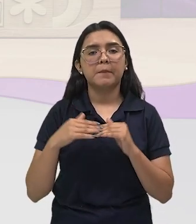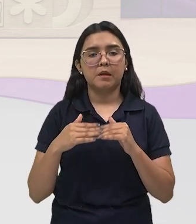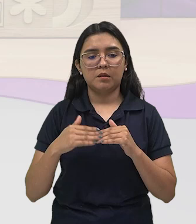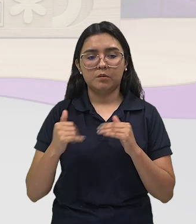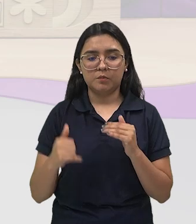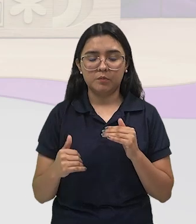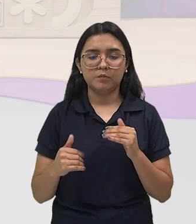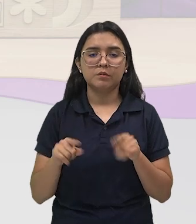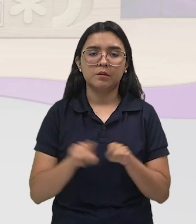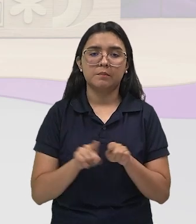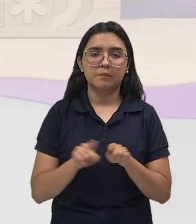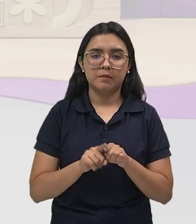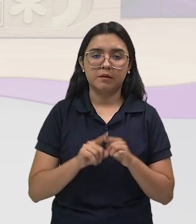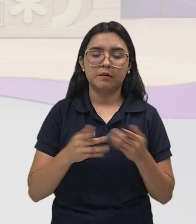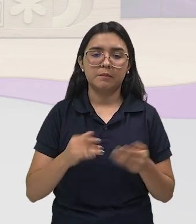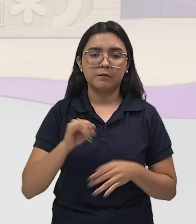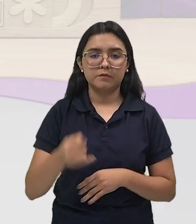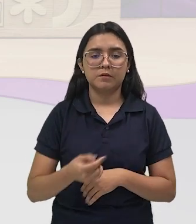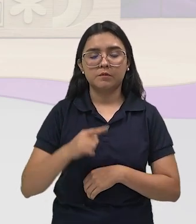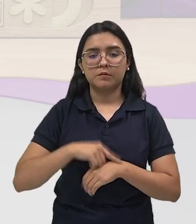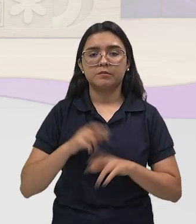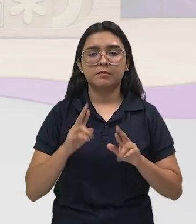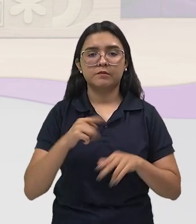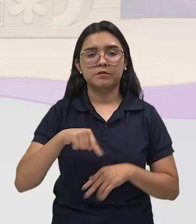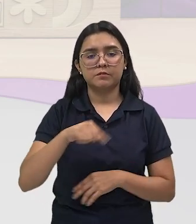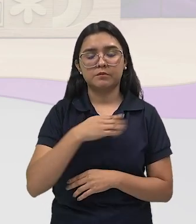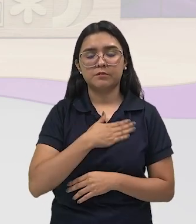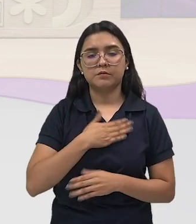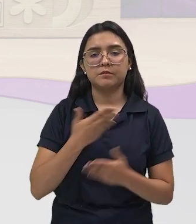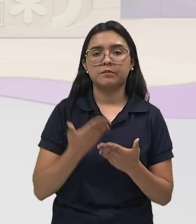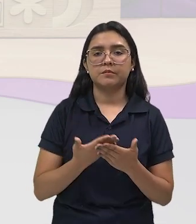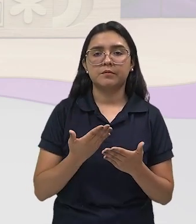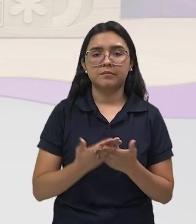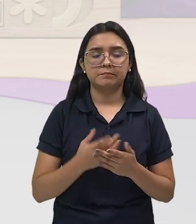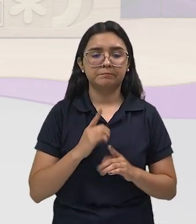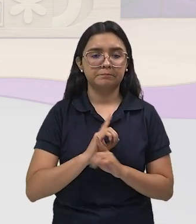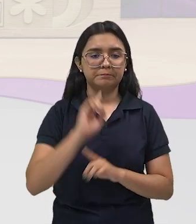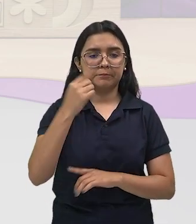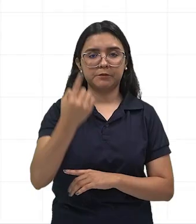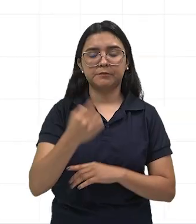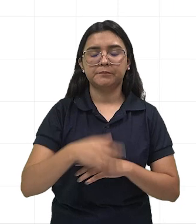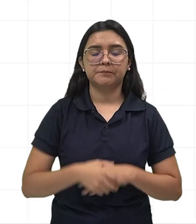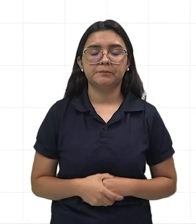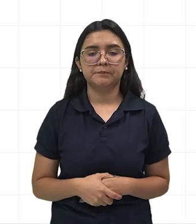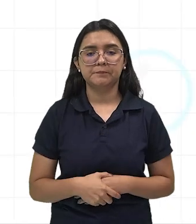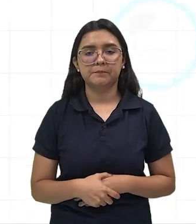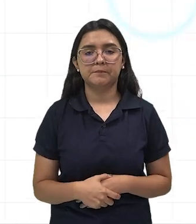menos e um tempo bem menor. Espero que vocês tenham gostado da nossa aula. Ficamos por aqui. Até a próxima.